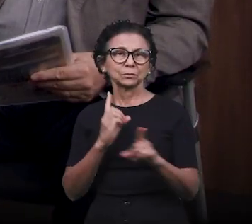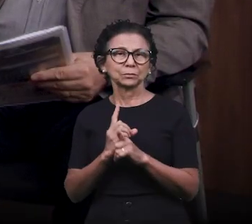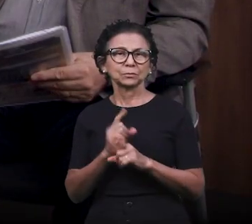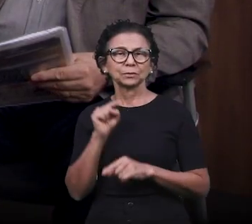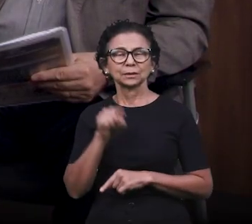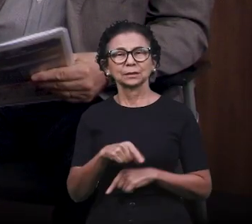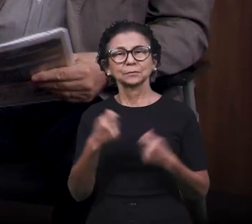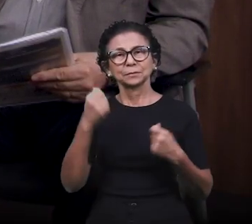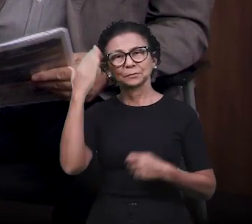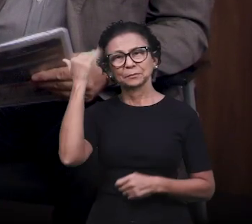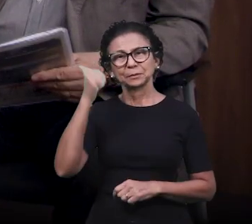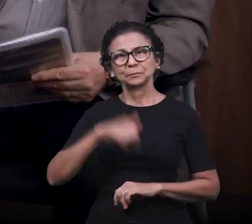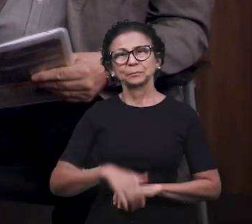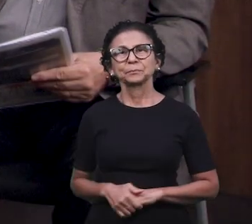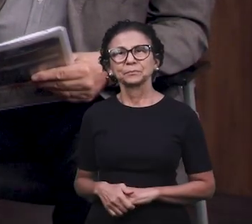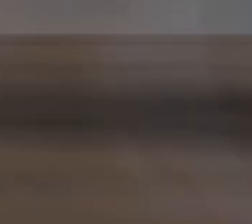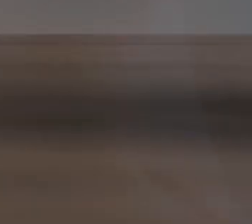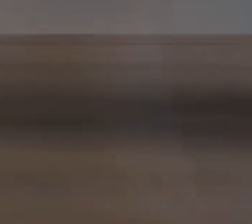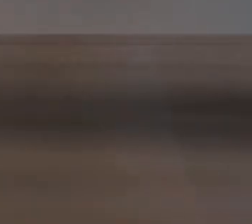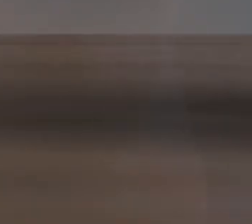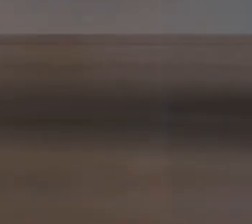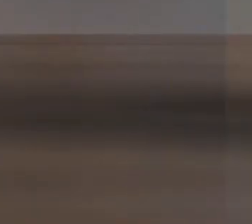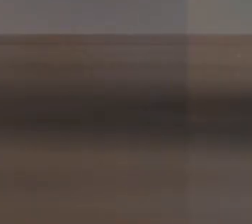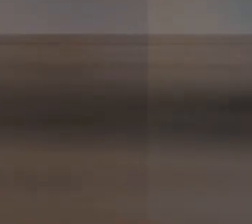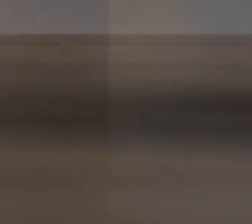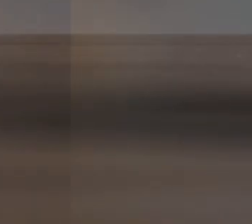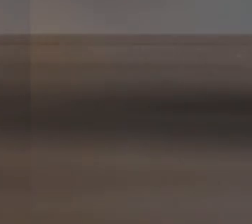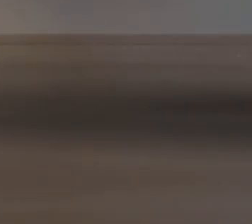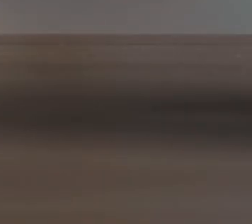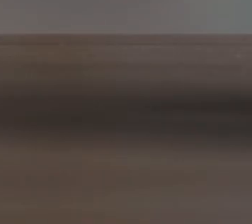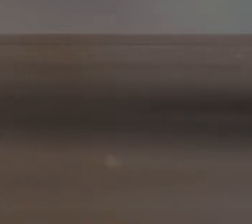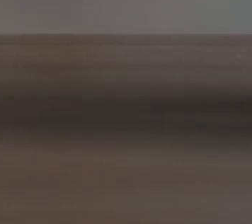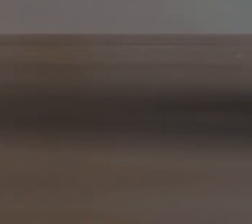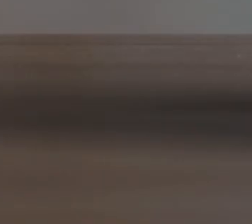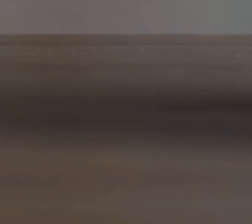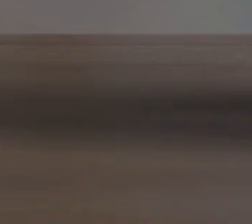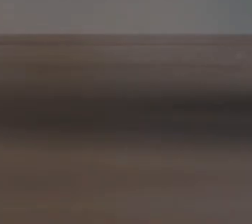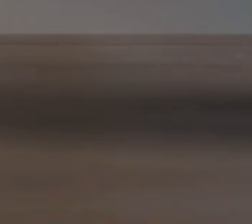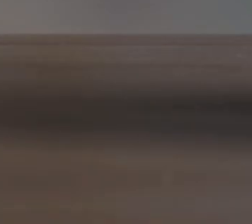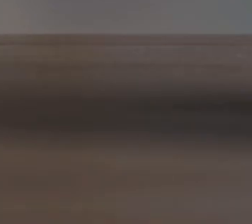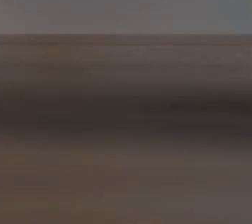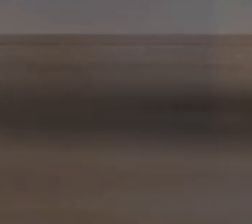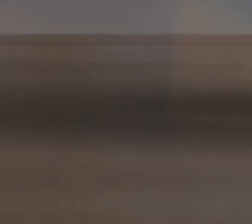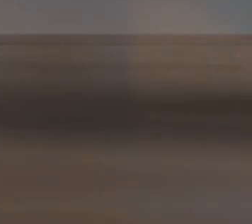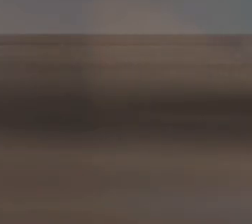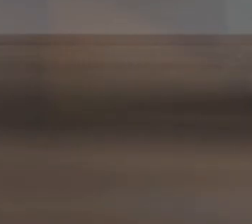edição do Você Precisa Saber. Você precisa saber.